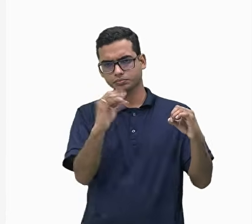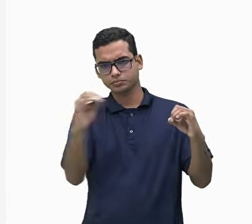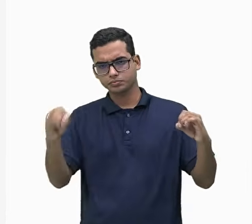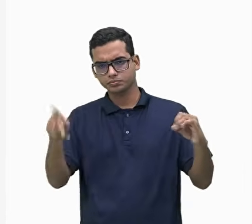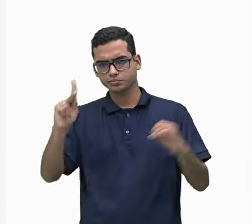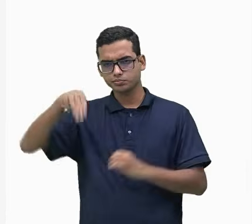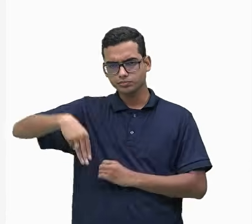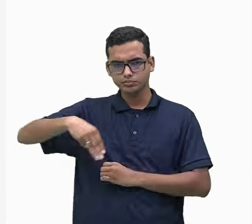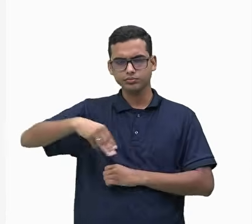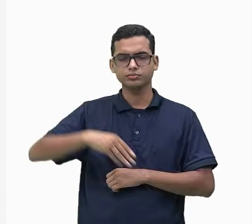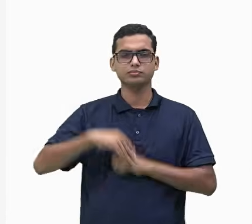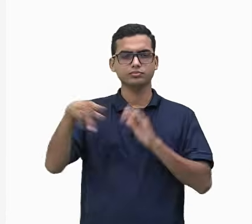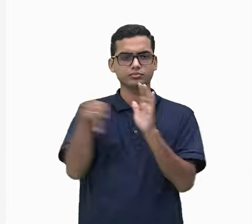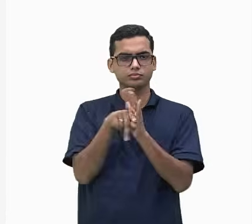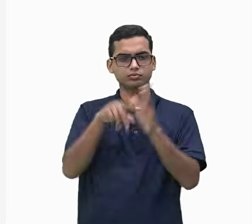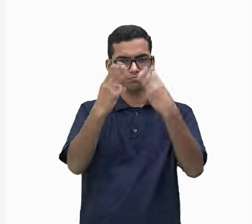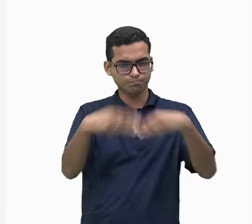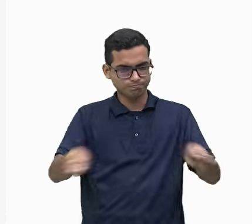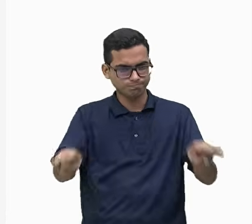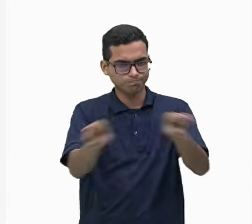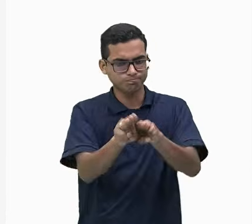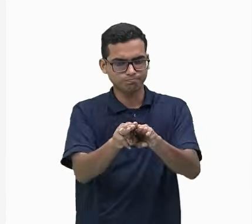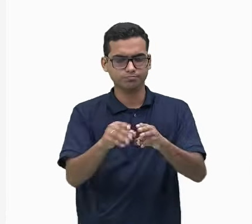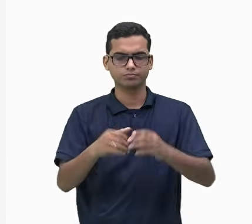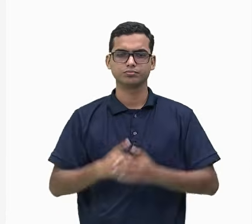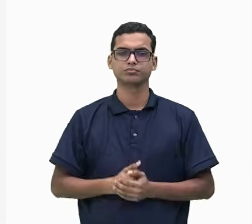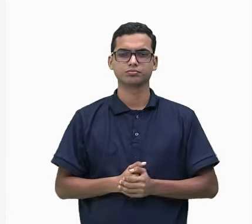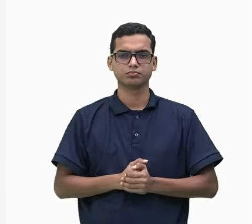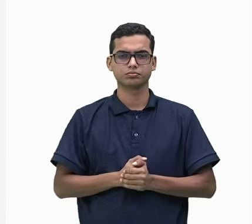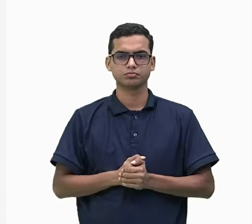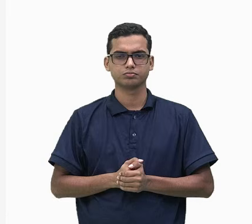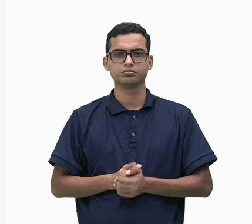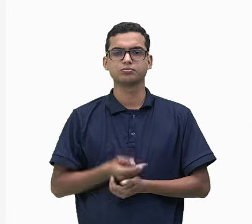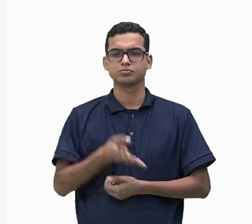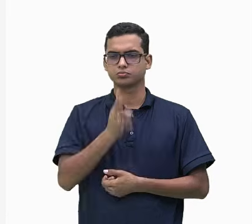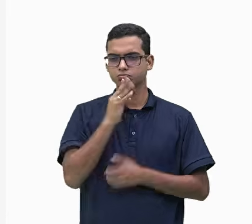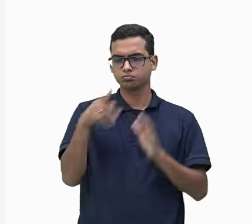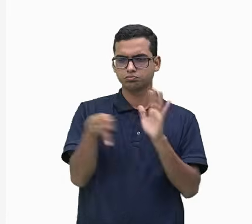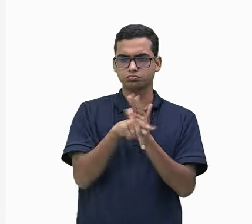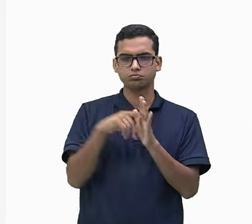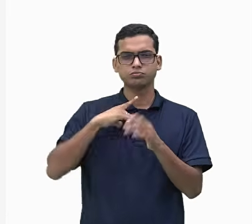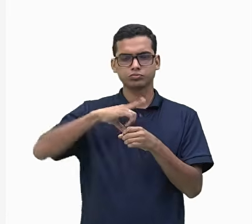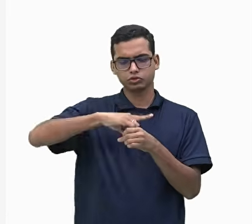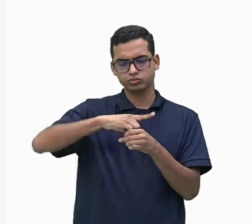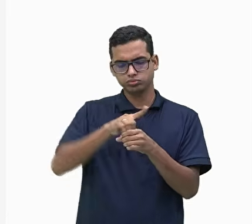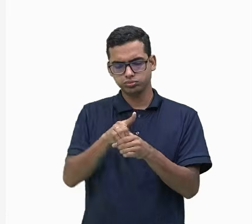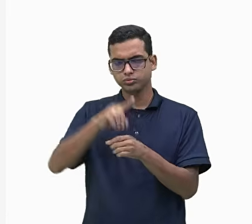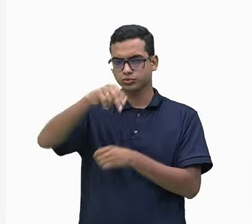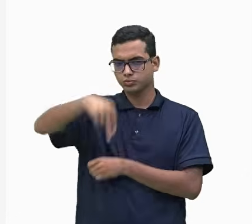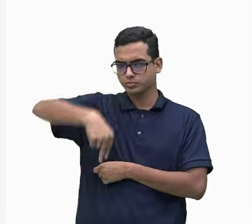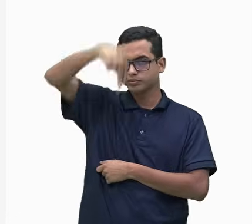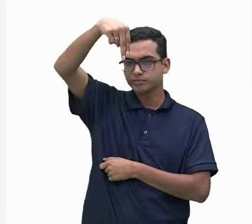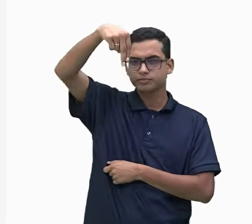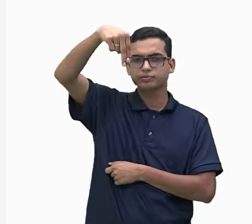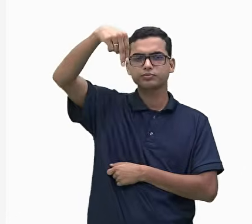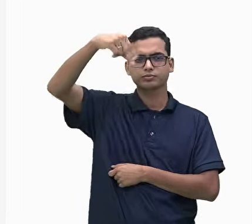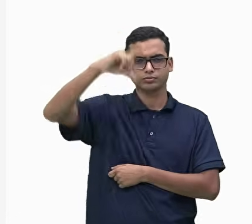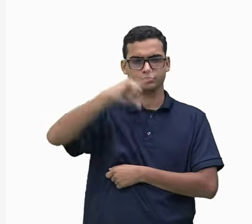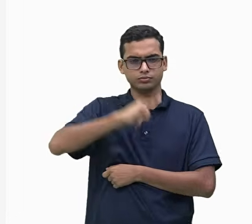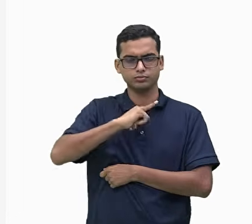O norte geográfico a gente conhece ali com a letra N, né? Que a bússola mostra pra gente, normalmente,